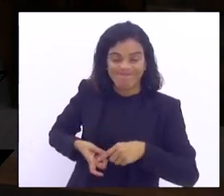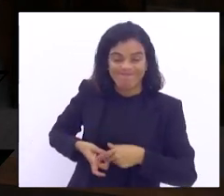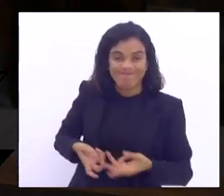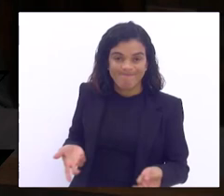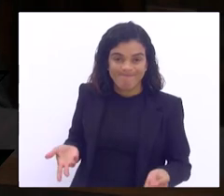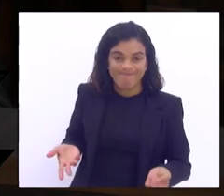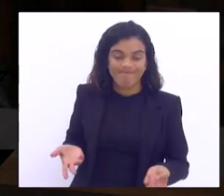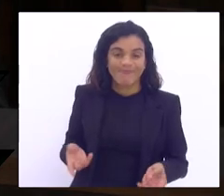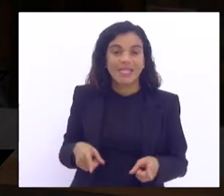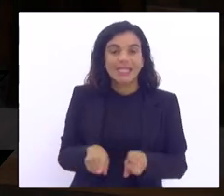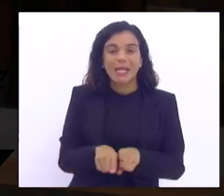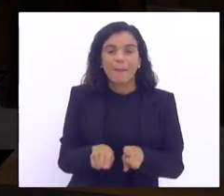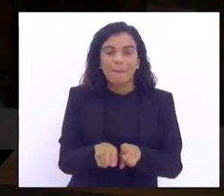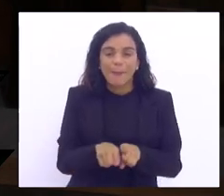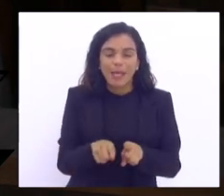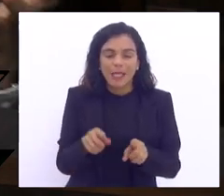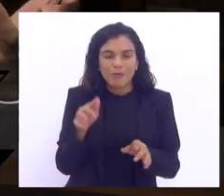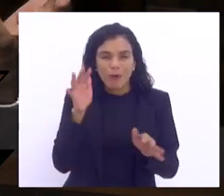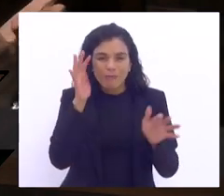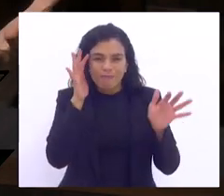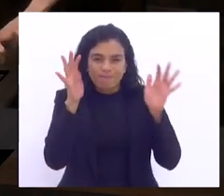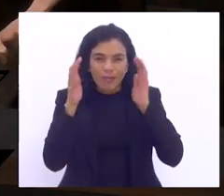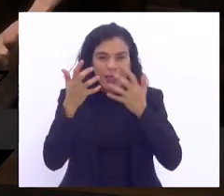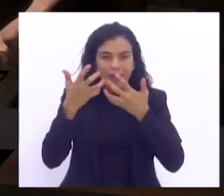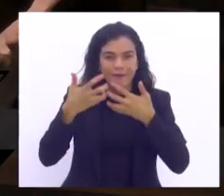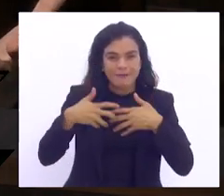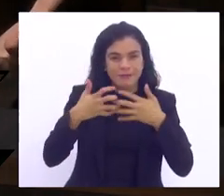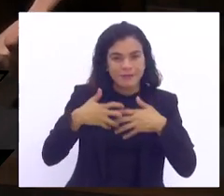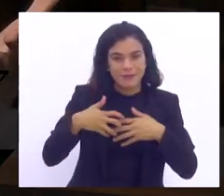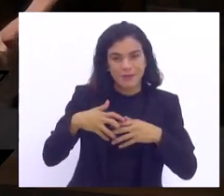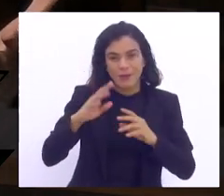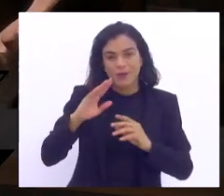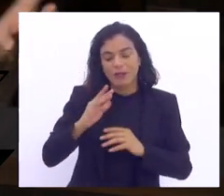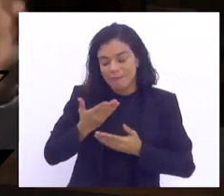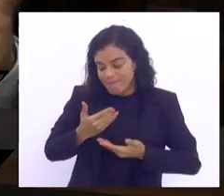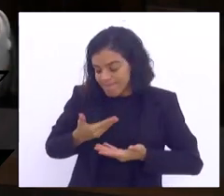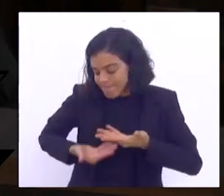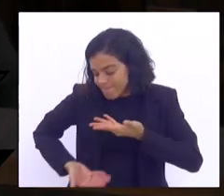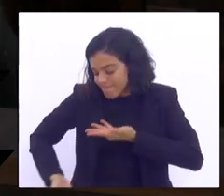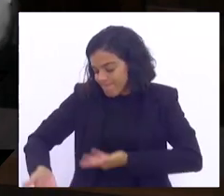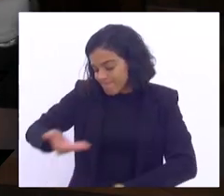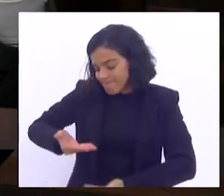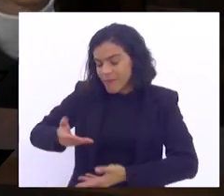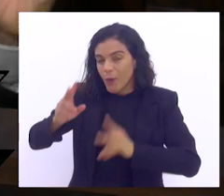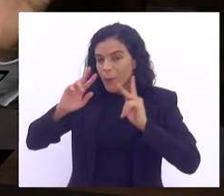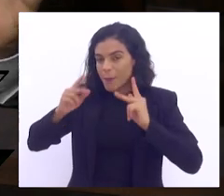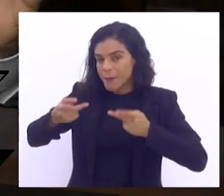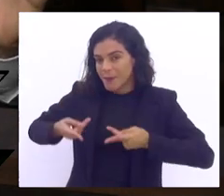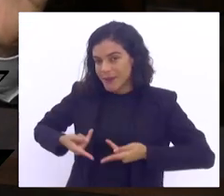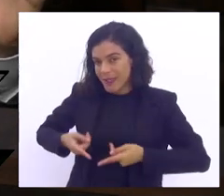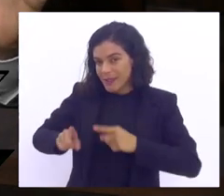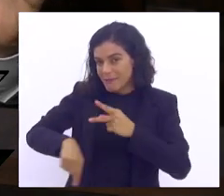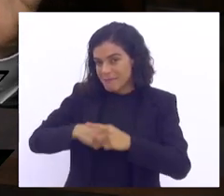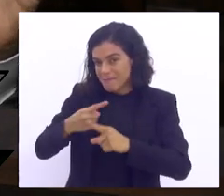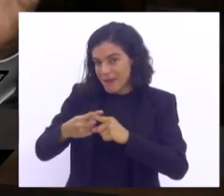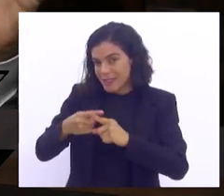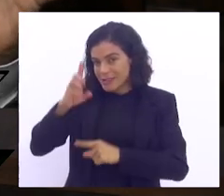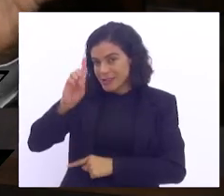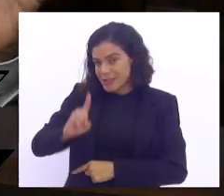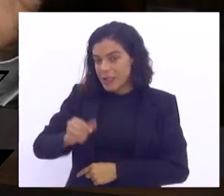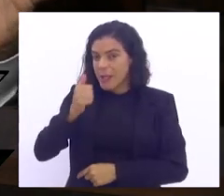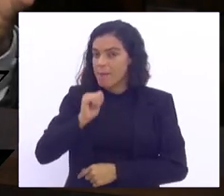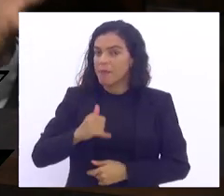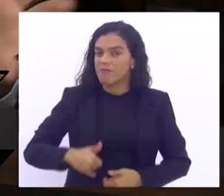aí, numa ponderação entre a simples humanidade do bebê e a coleção de direitos que a sua mãe